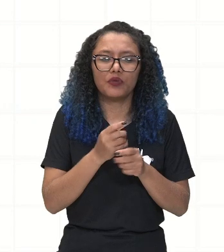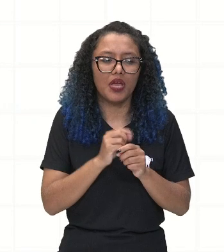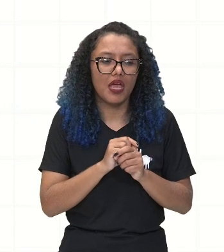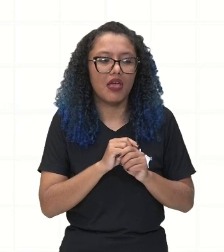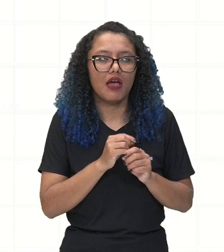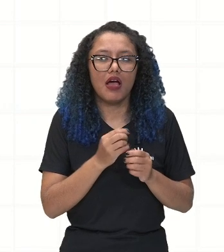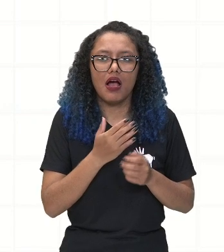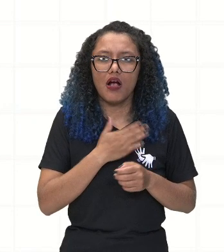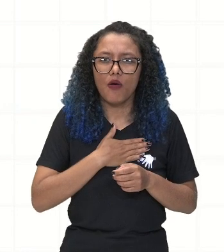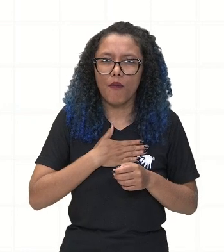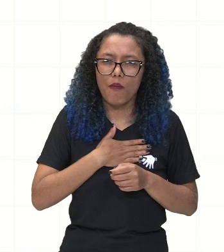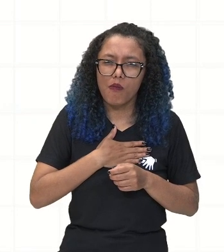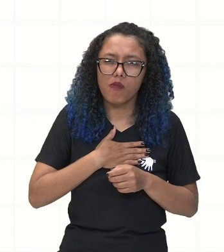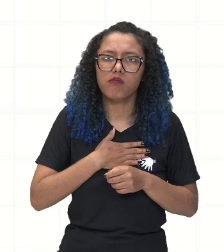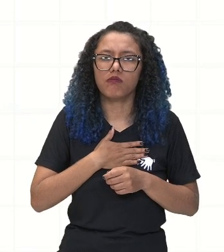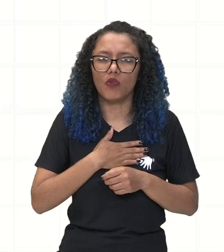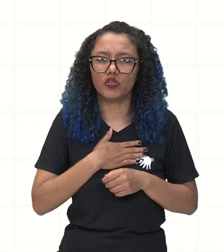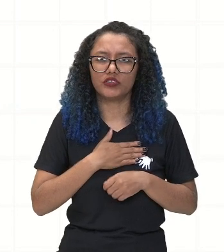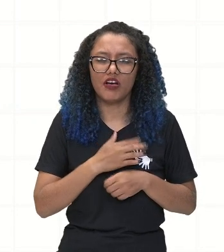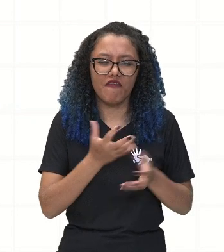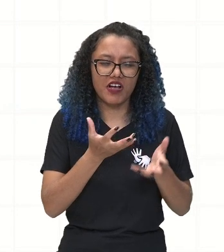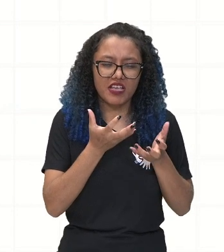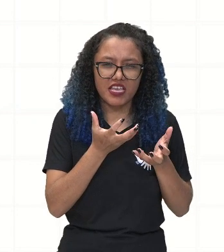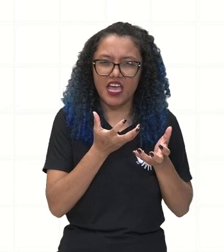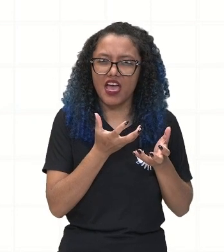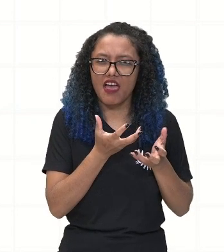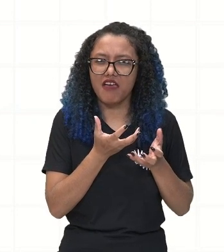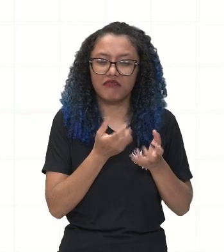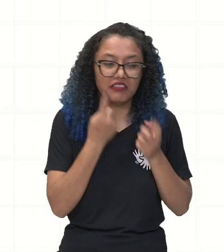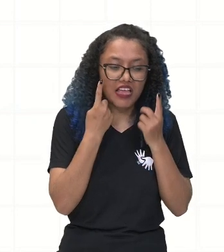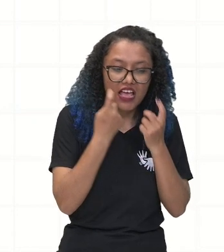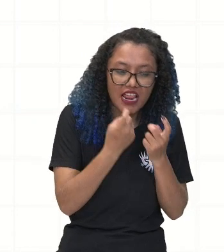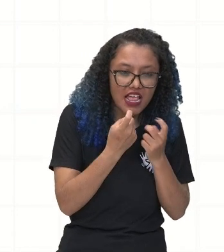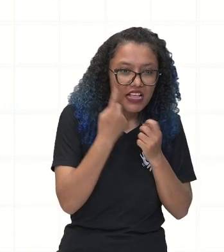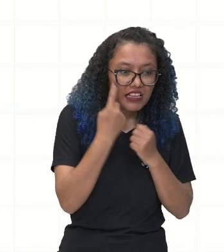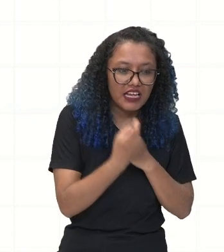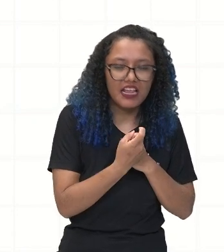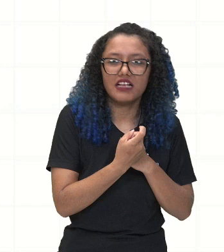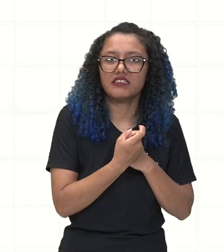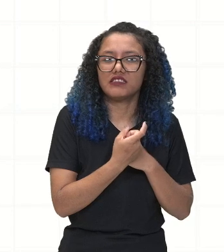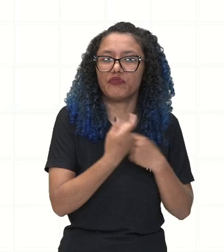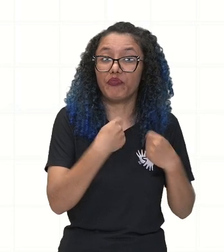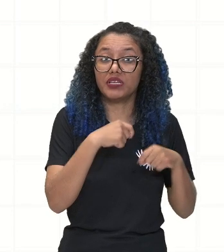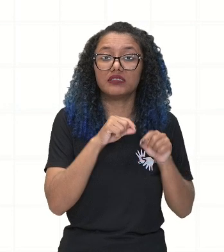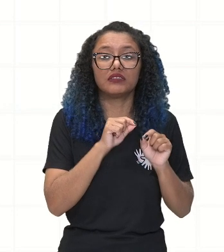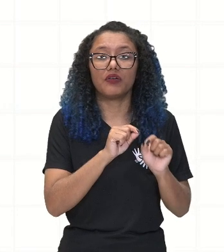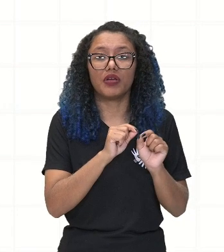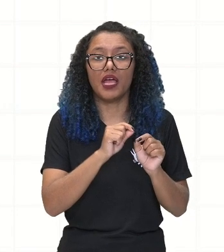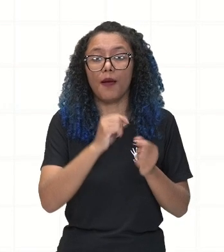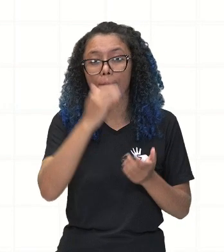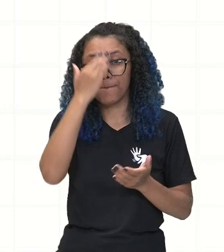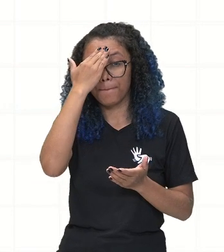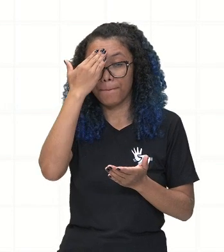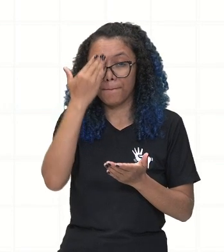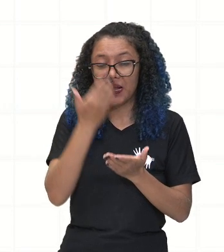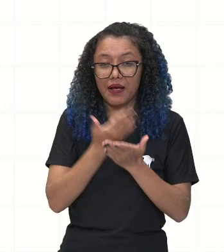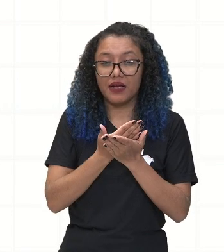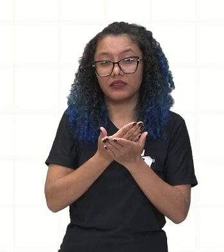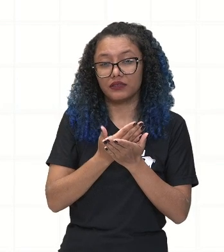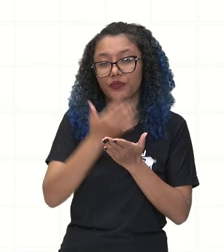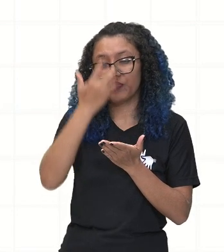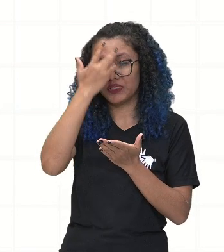que quem vai tomar conta dessa exploração tem que ser uma pessoa de confiança do rei, que é justamente